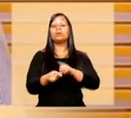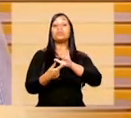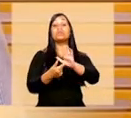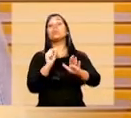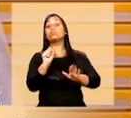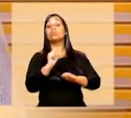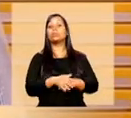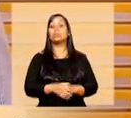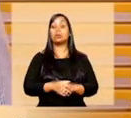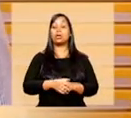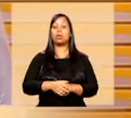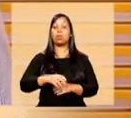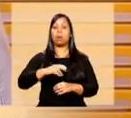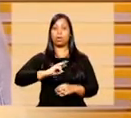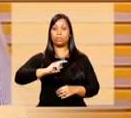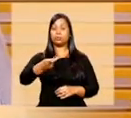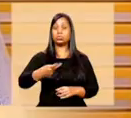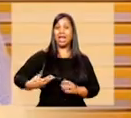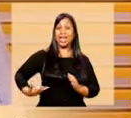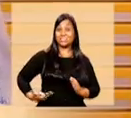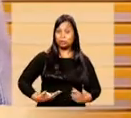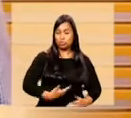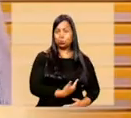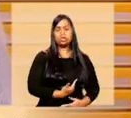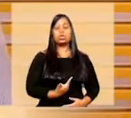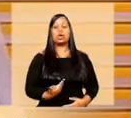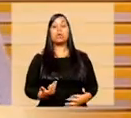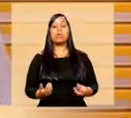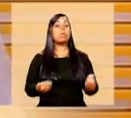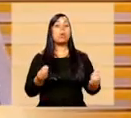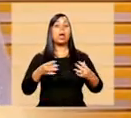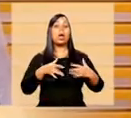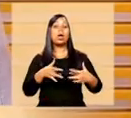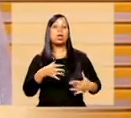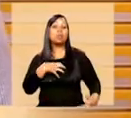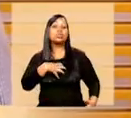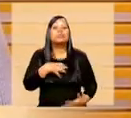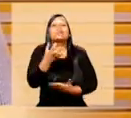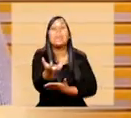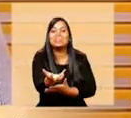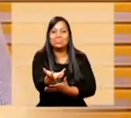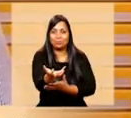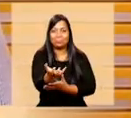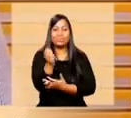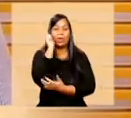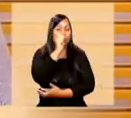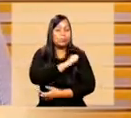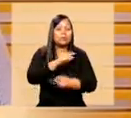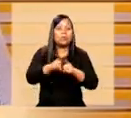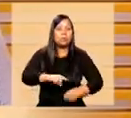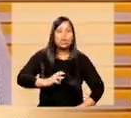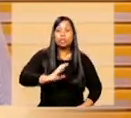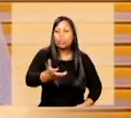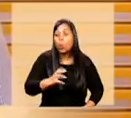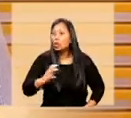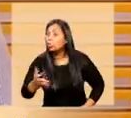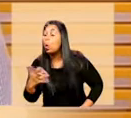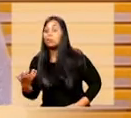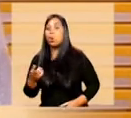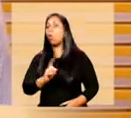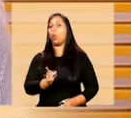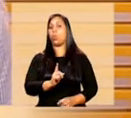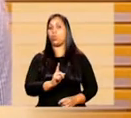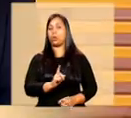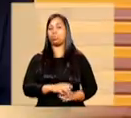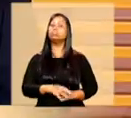relação aos transplantes. A cirurgia. Isso, né? A cirurgia em si. Com relação à doação, Rio Preto também é uma cidade que doa bastante órgão ou